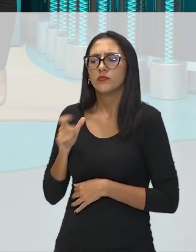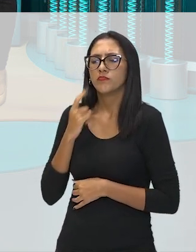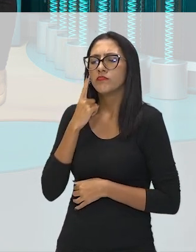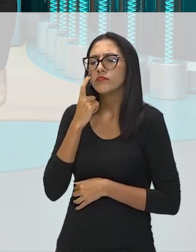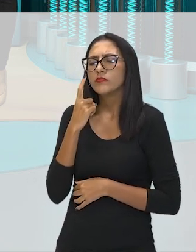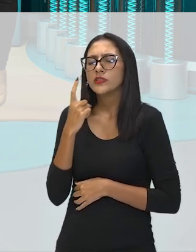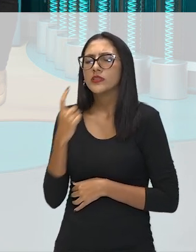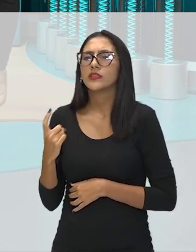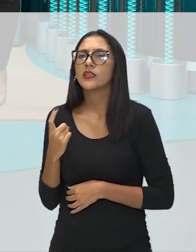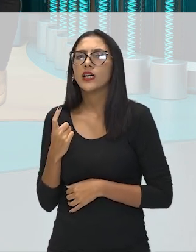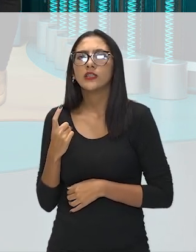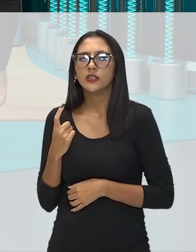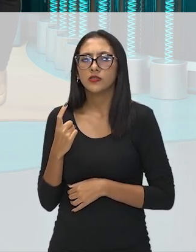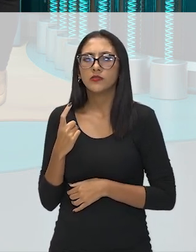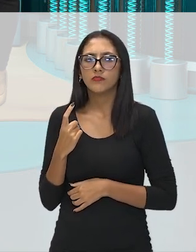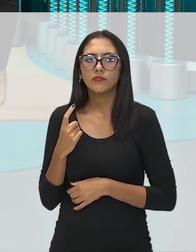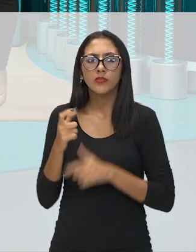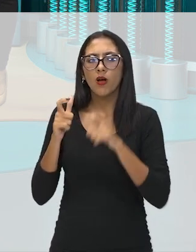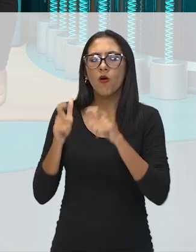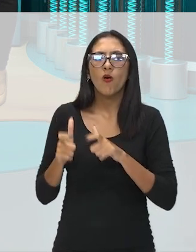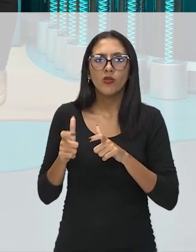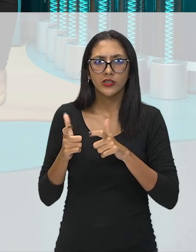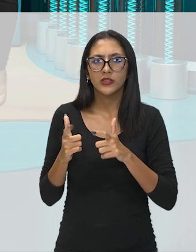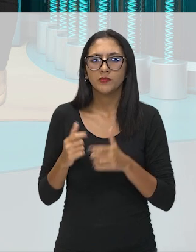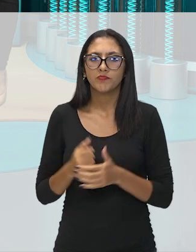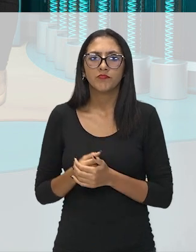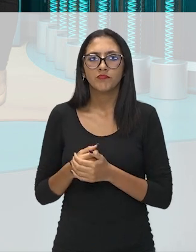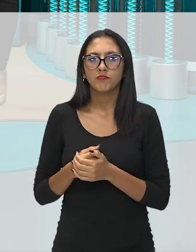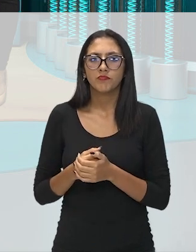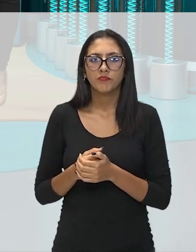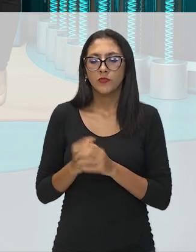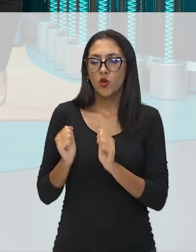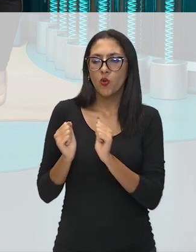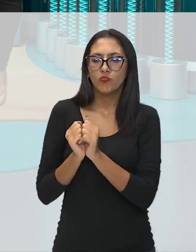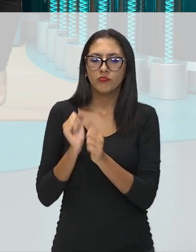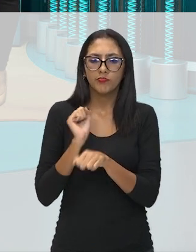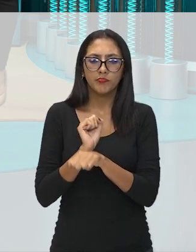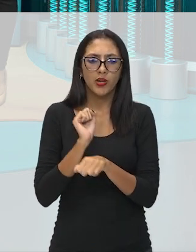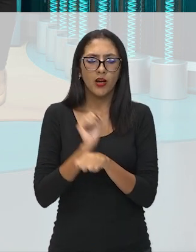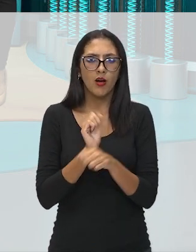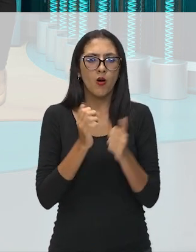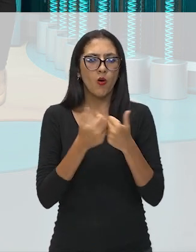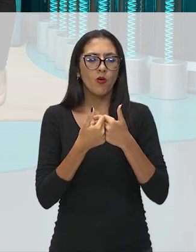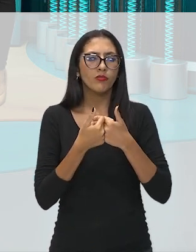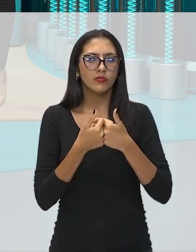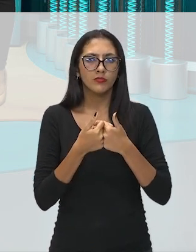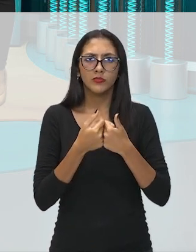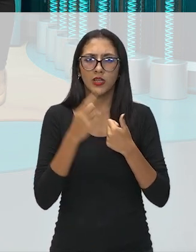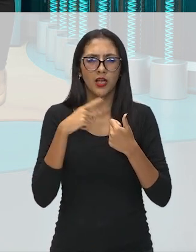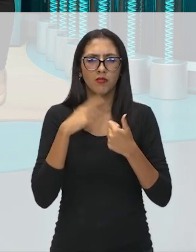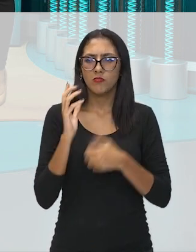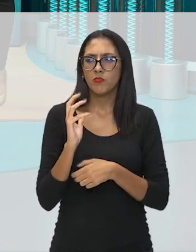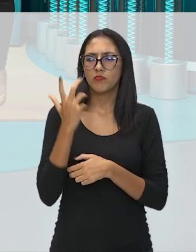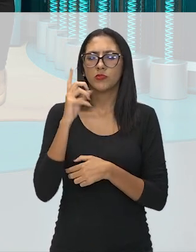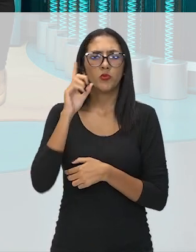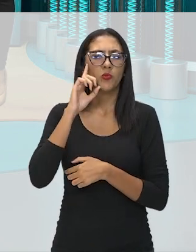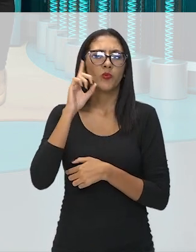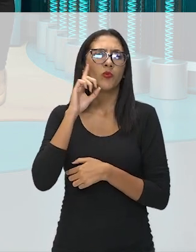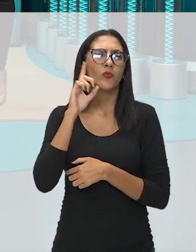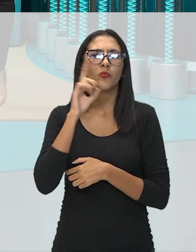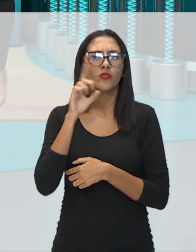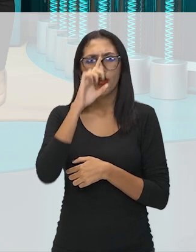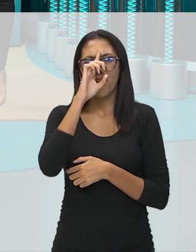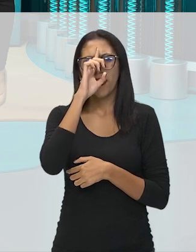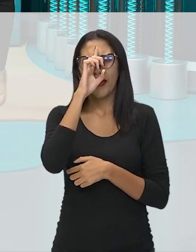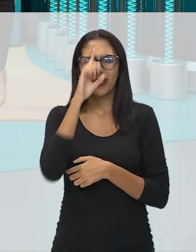esperando o ônibus, ok? São coisas que acontecem no dia a dia realmente, tá bom? E eu já